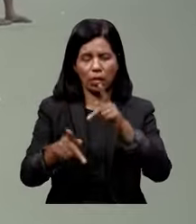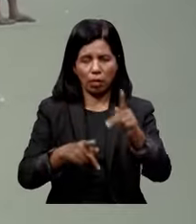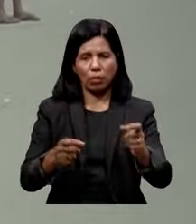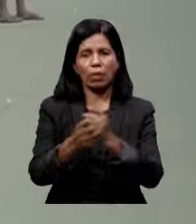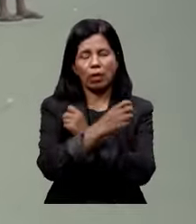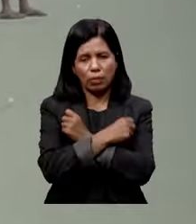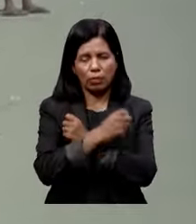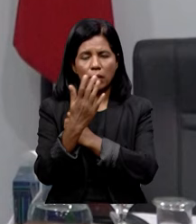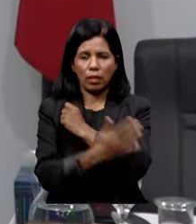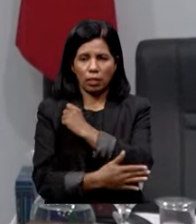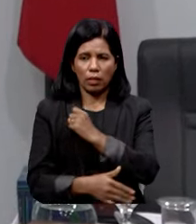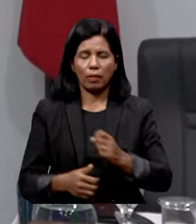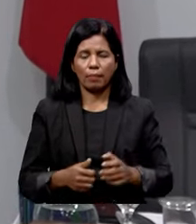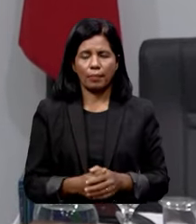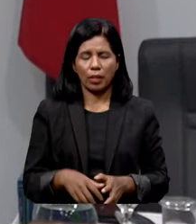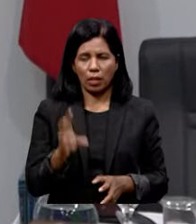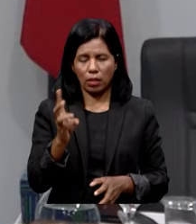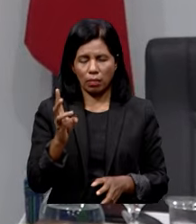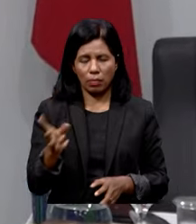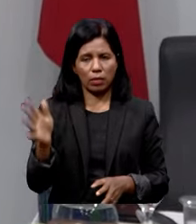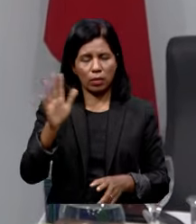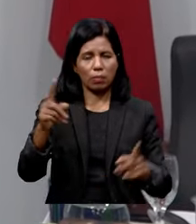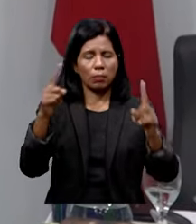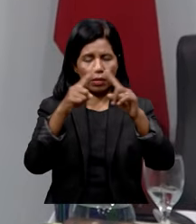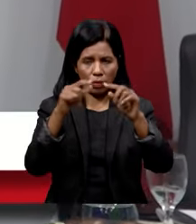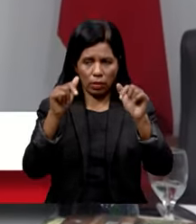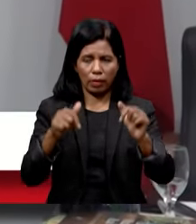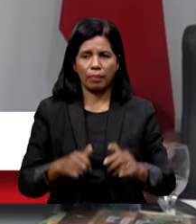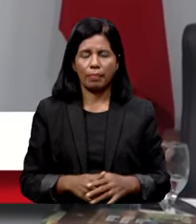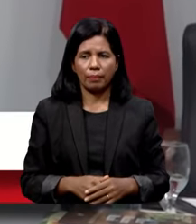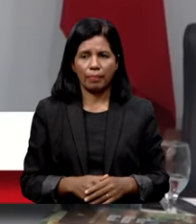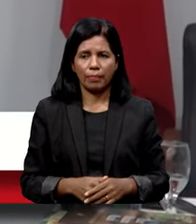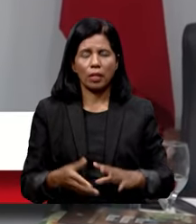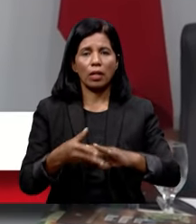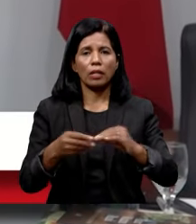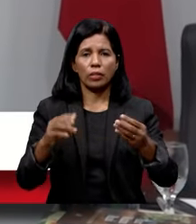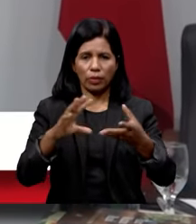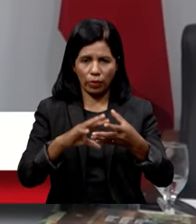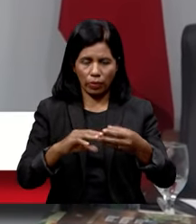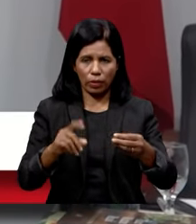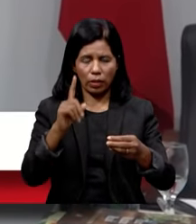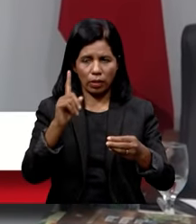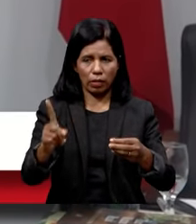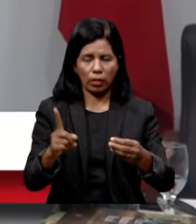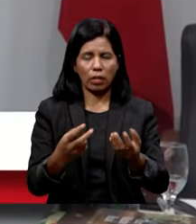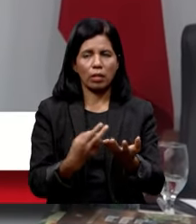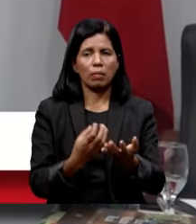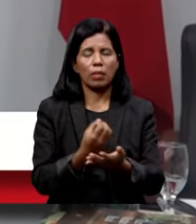dominação. 75 mais torne na história daquele rico.